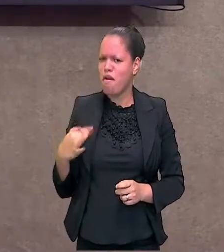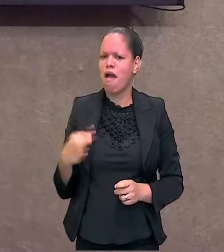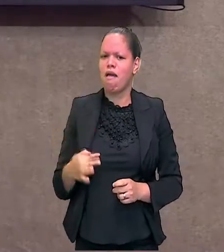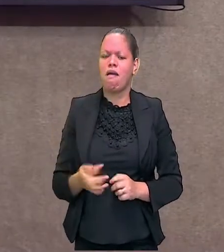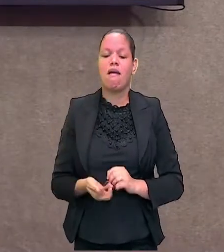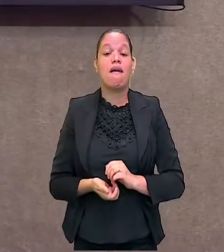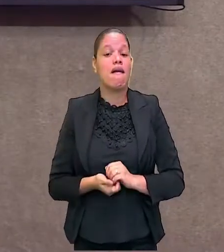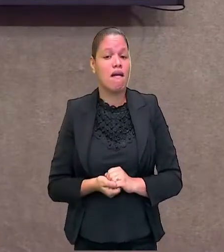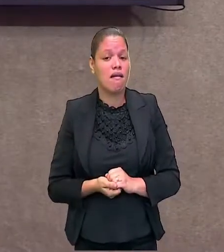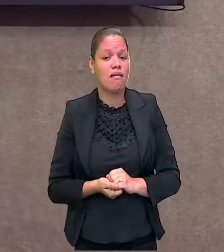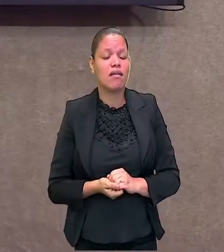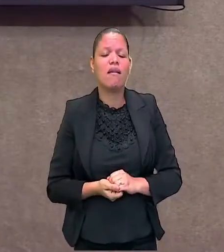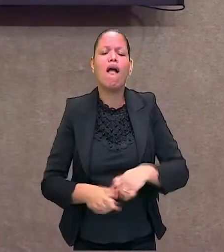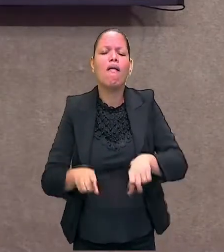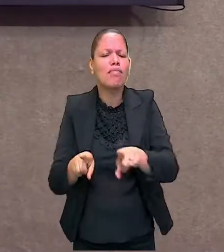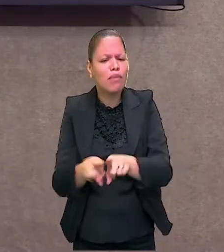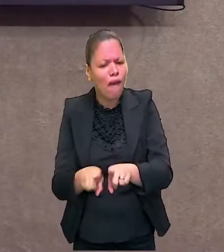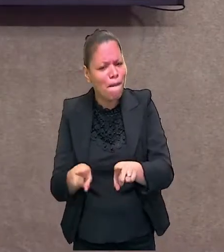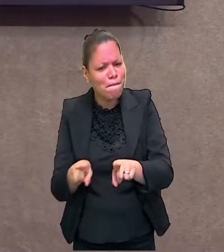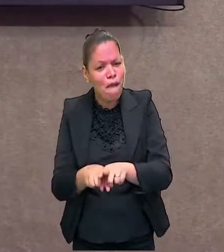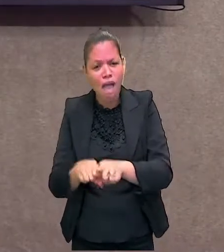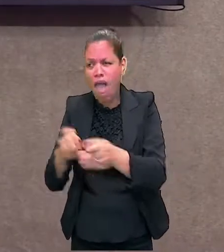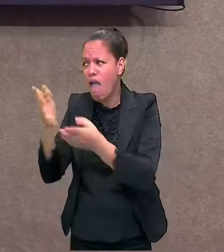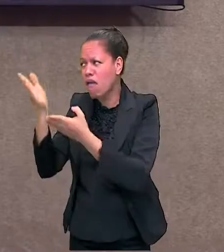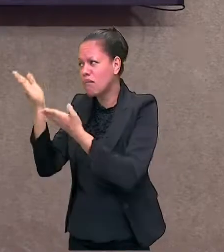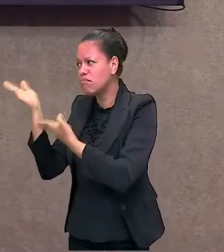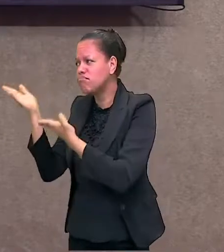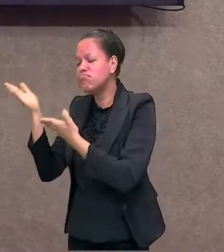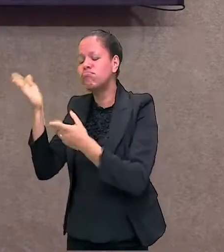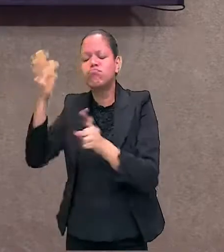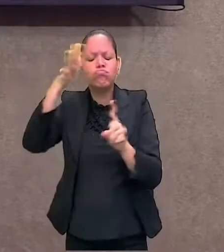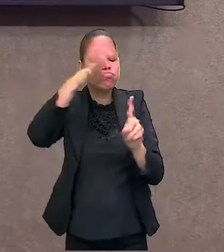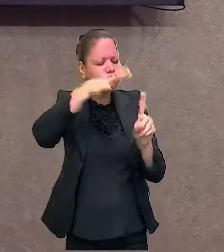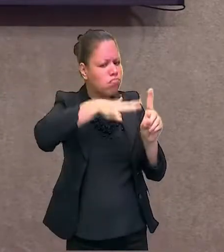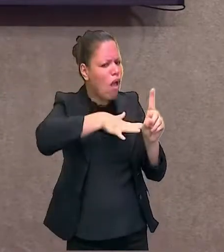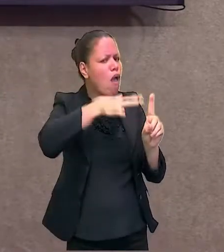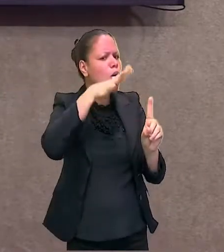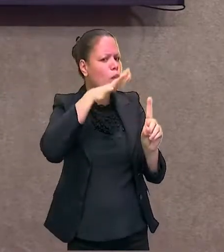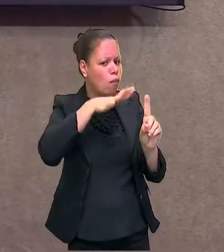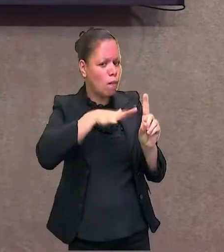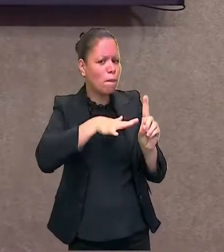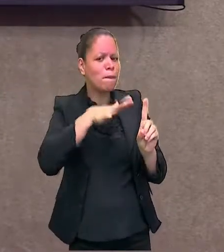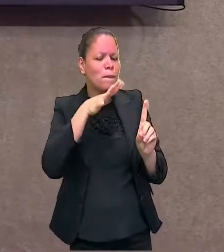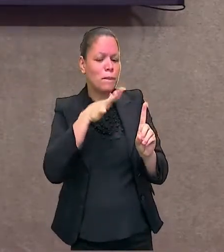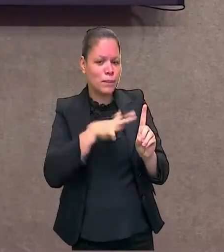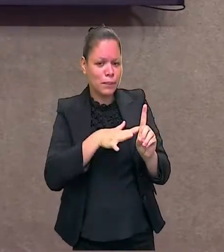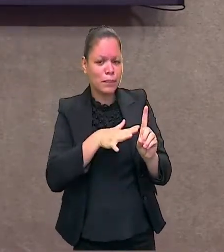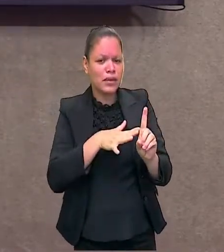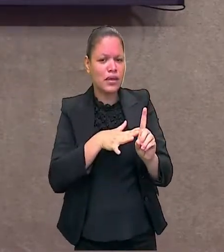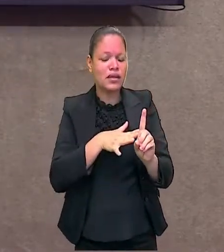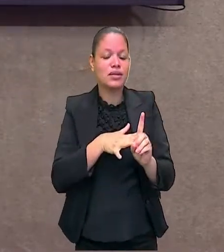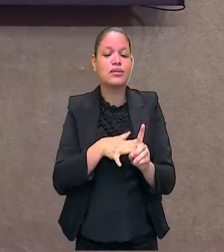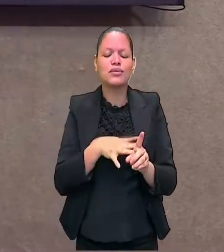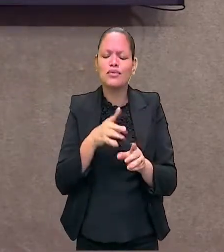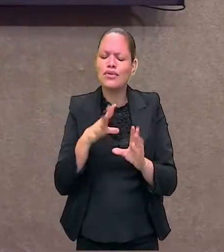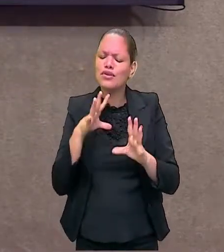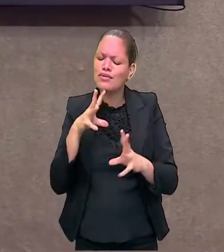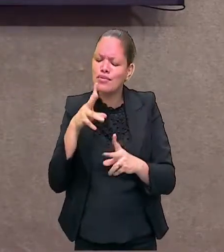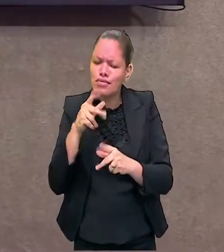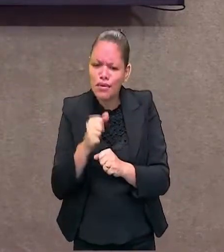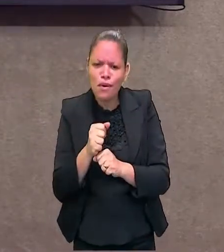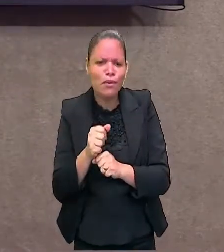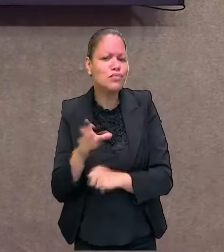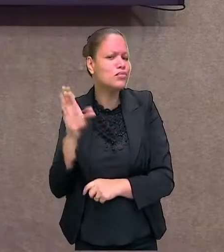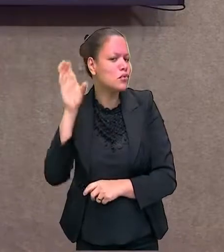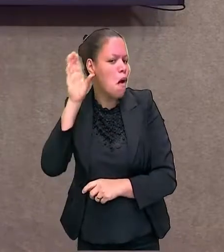a ser igual à temperatura do nosso corpo e vai chegar no nosso estômago sem trazer nenhum